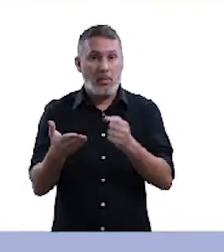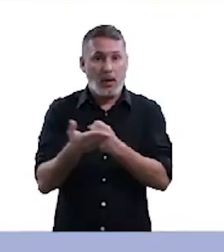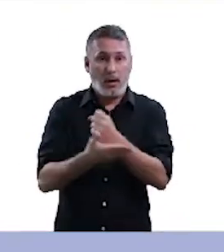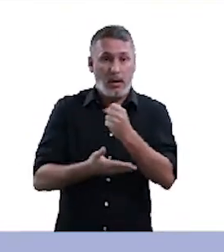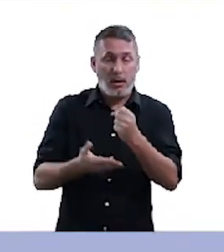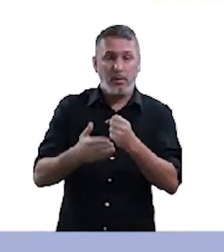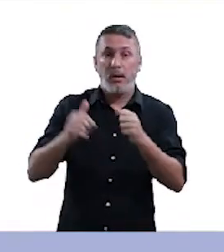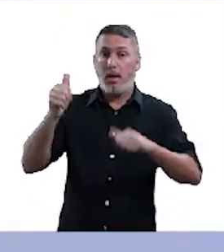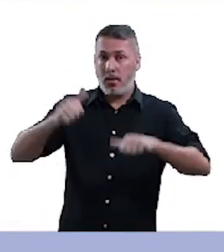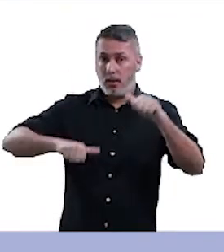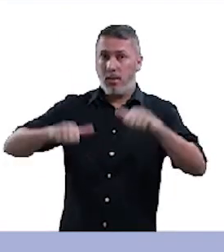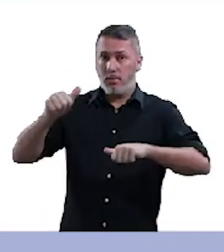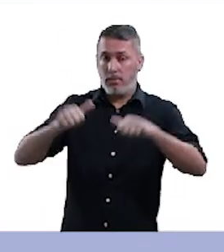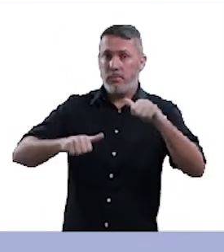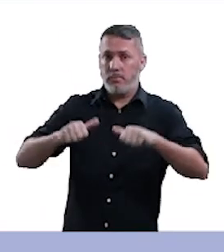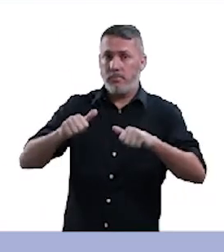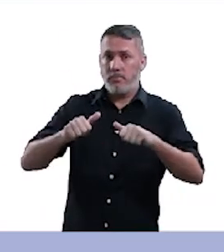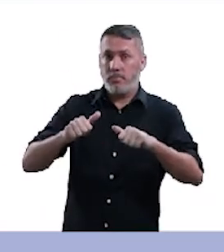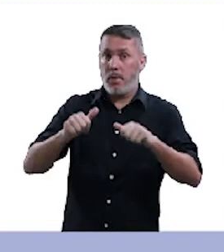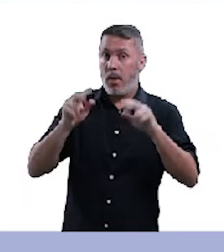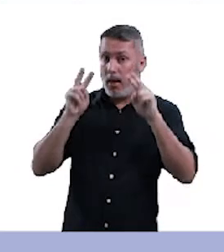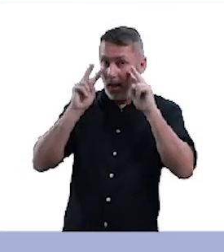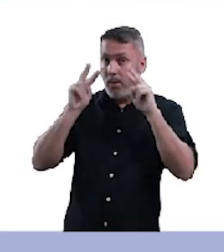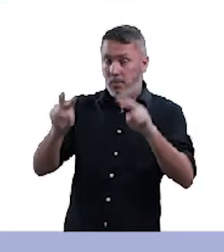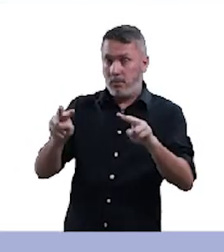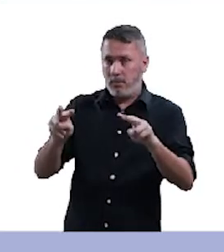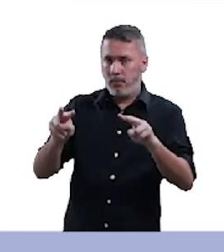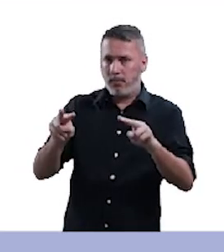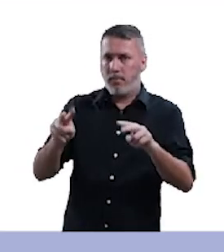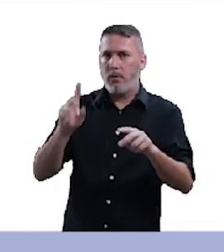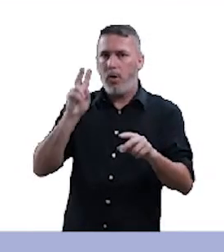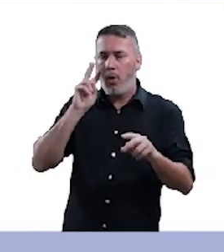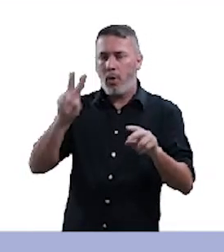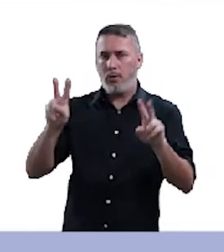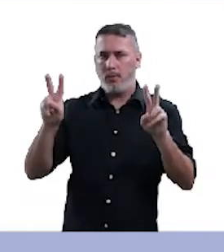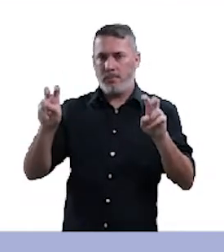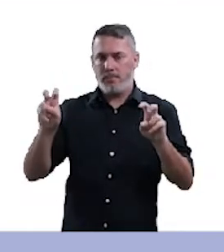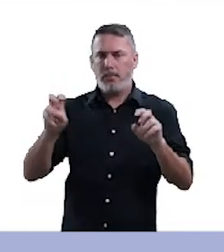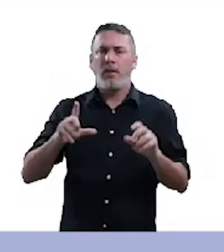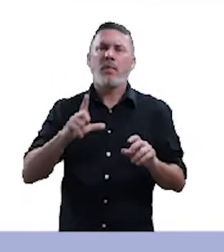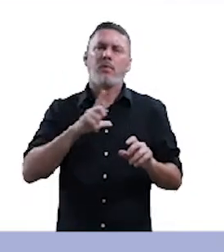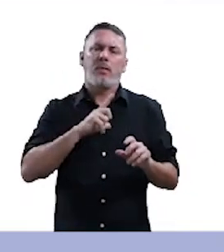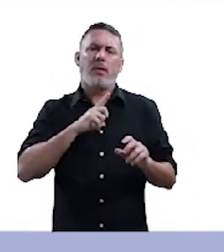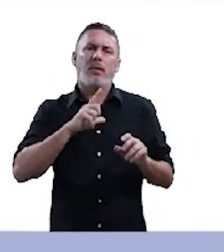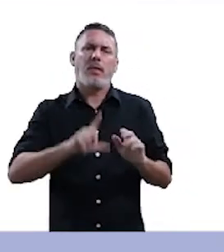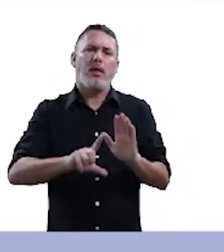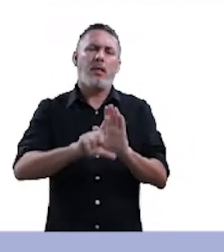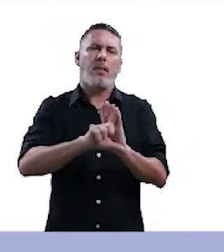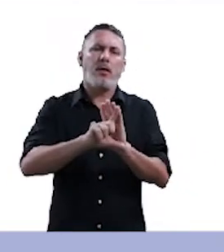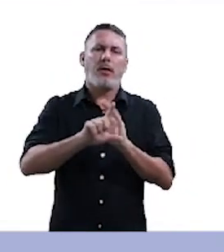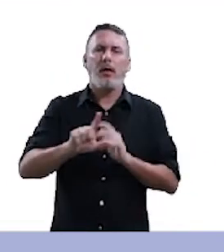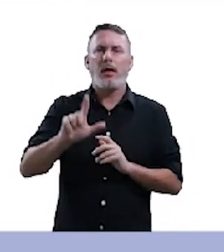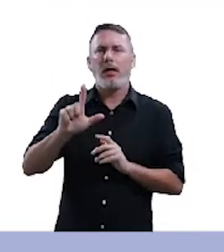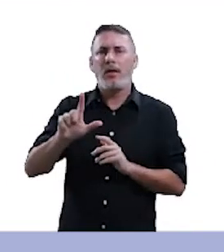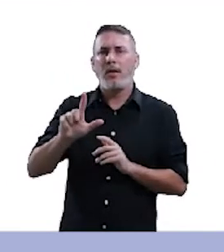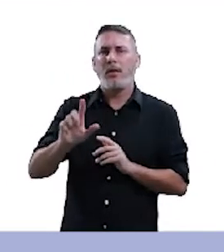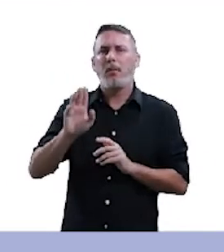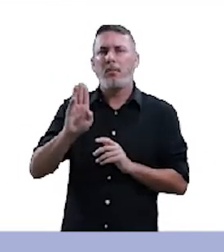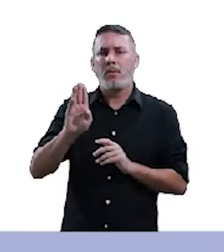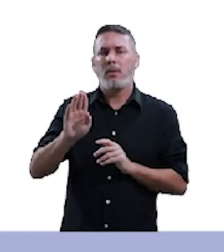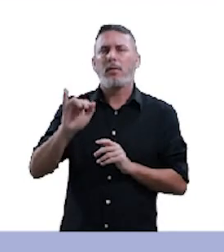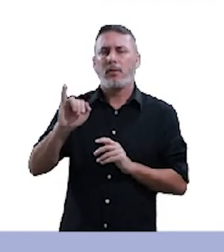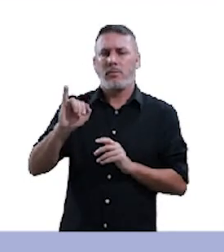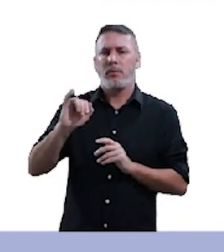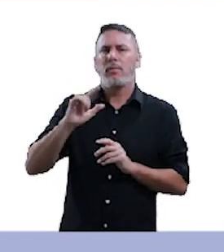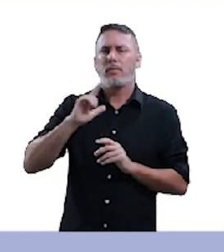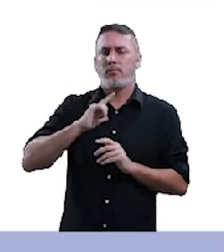bem atenção. Olha esse texto. Embora a lei brasileira de inclusão atenda à Convenção do Direito da Pessoa... Calma